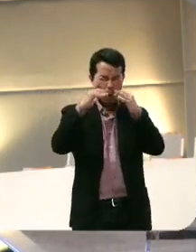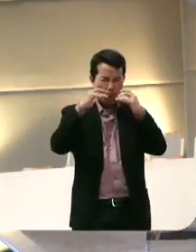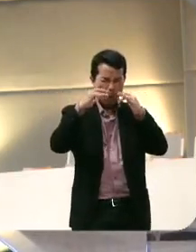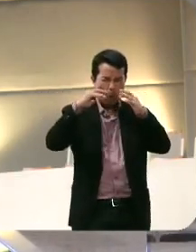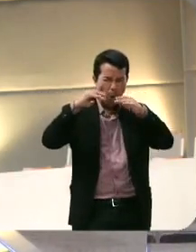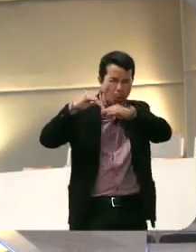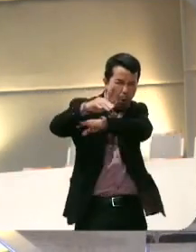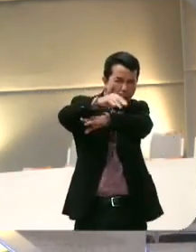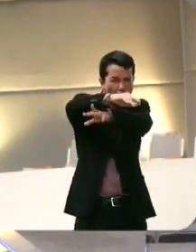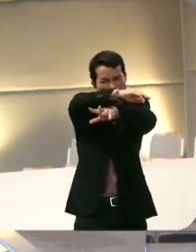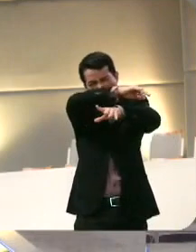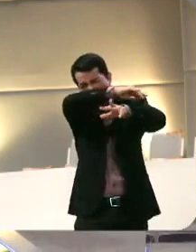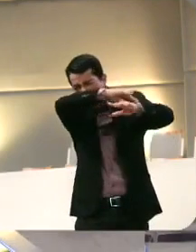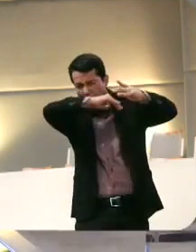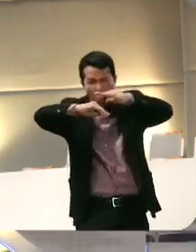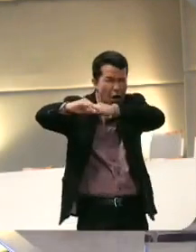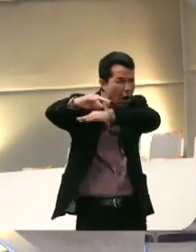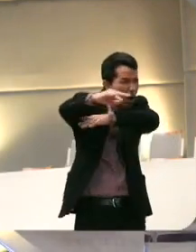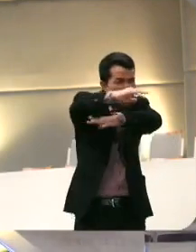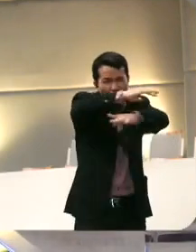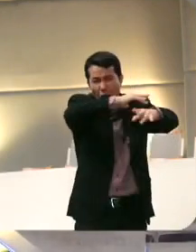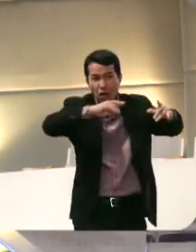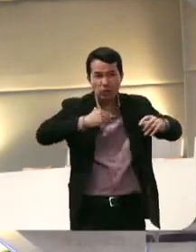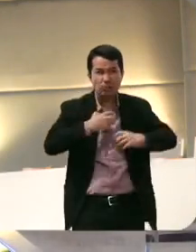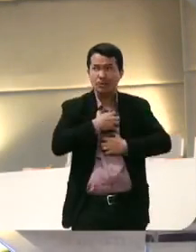tão forte. Eu comecei a chorar.